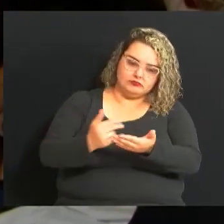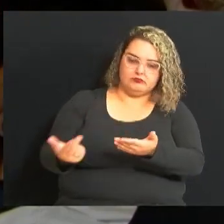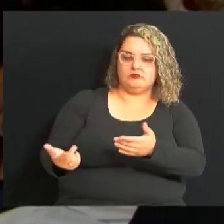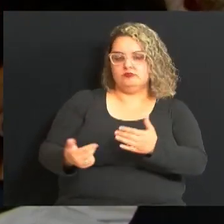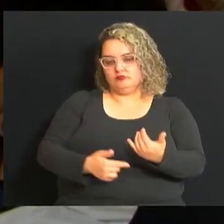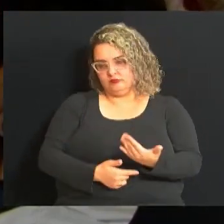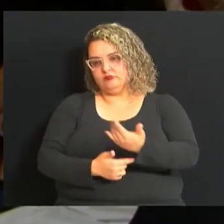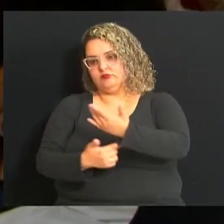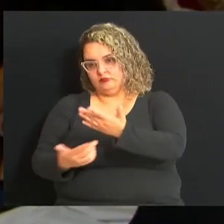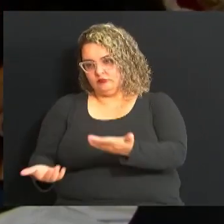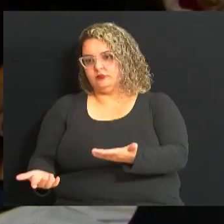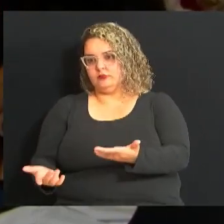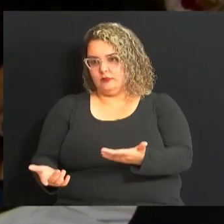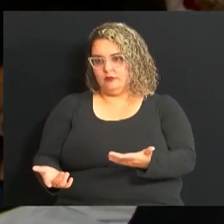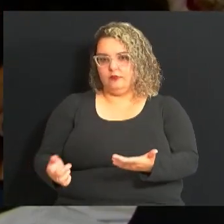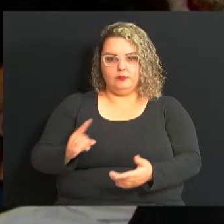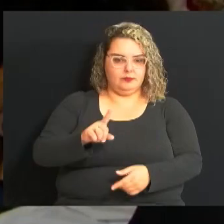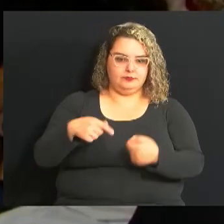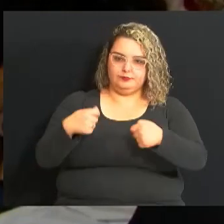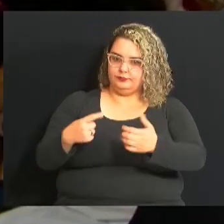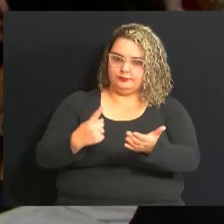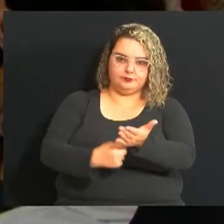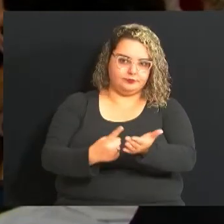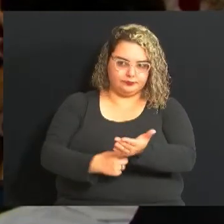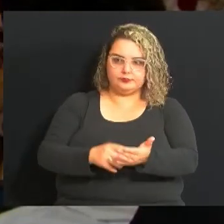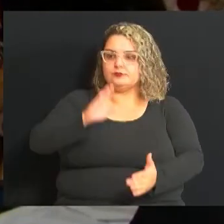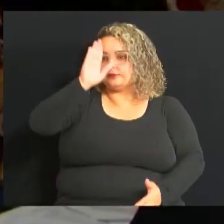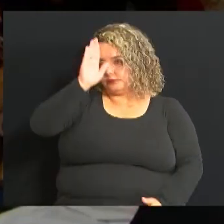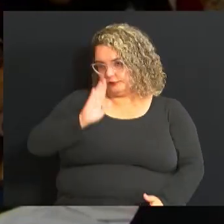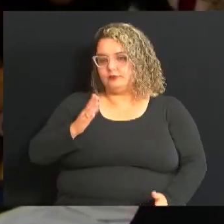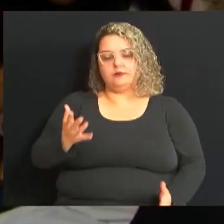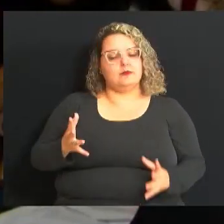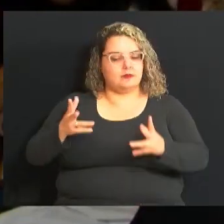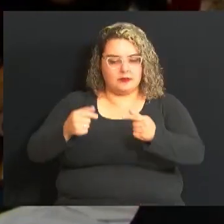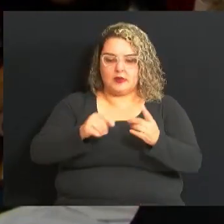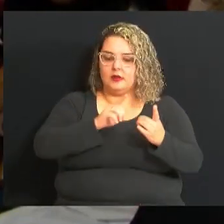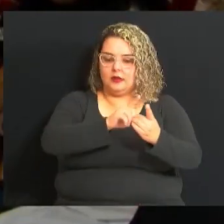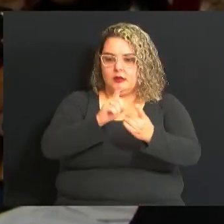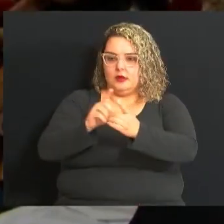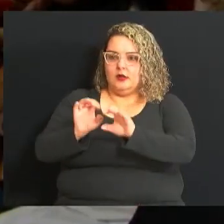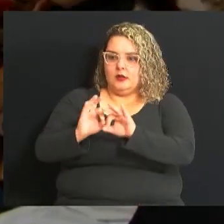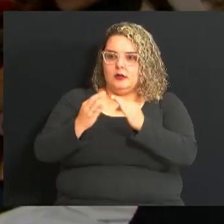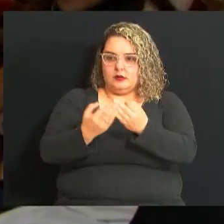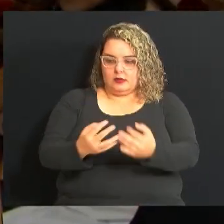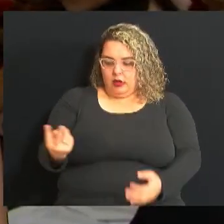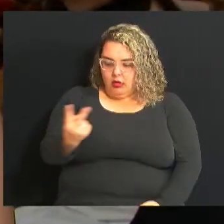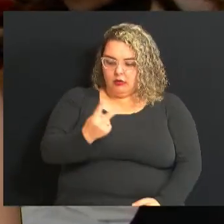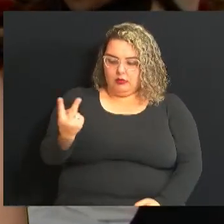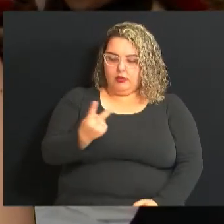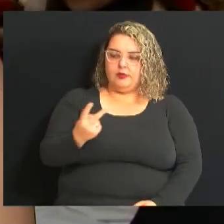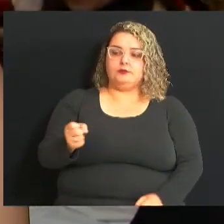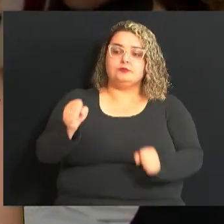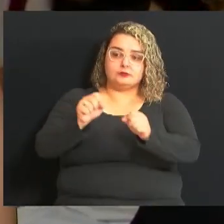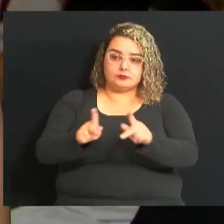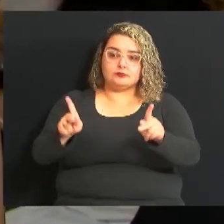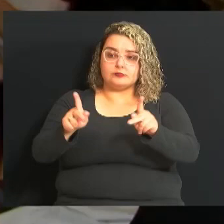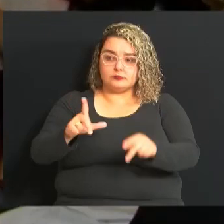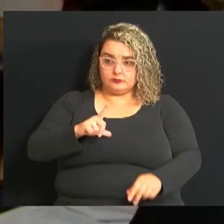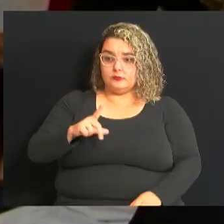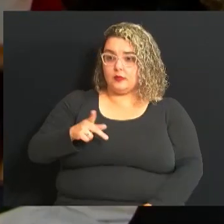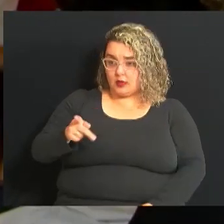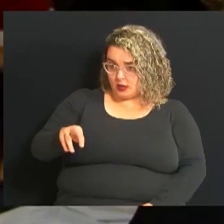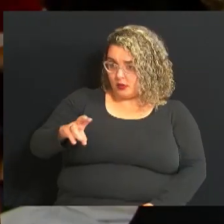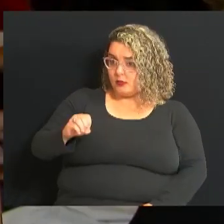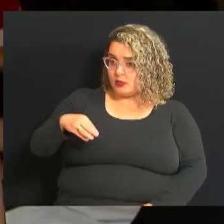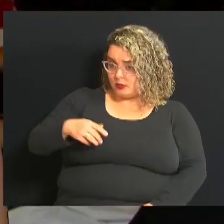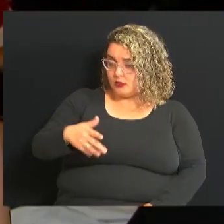tecnológico e você não precisa agendar e é gratuito para atender todas as famílias. E nos 2 shoppings temos ali a promoção, então você